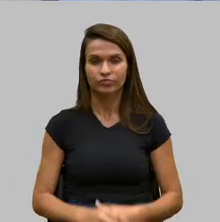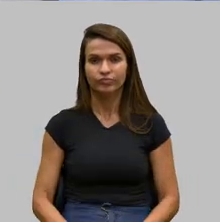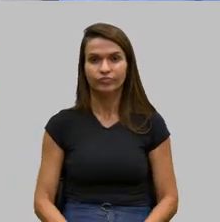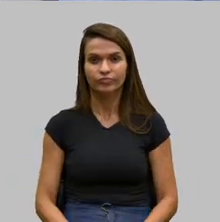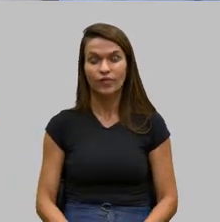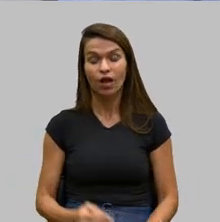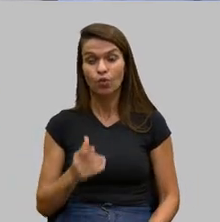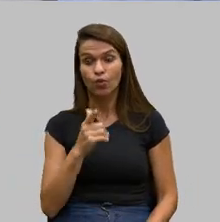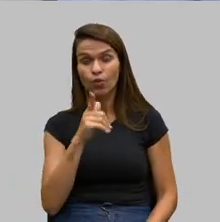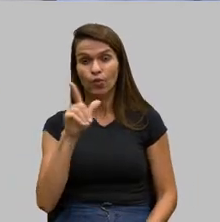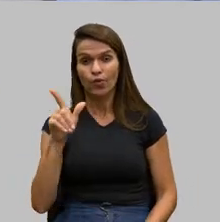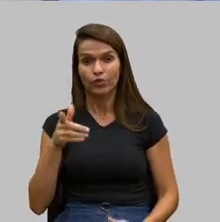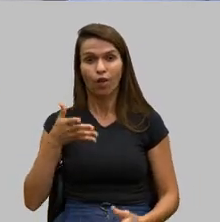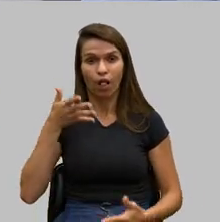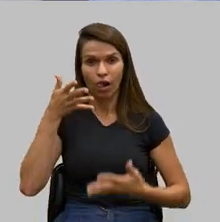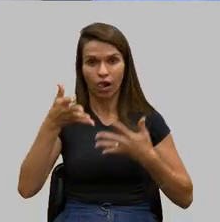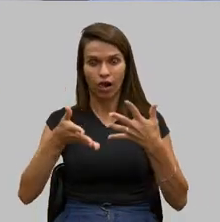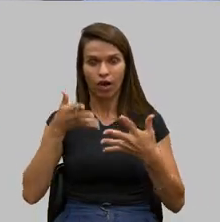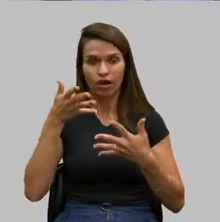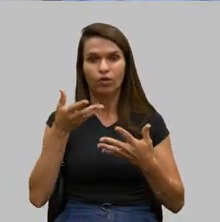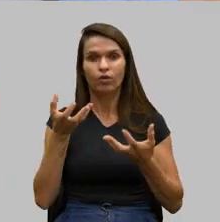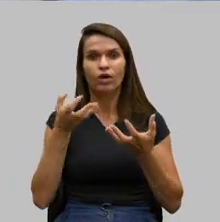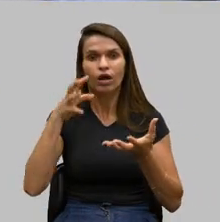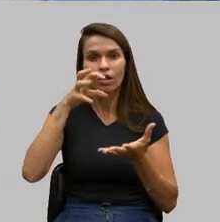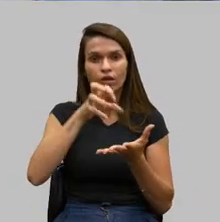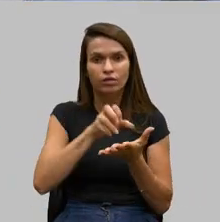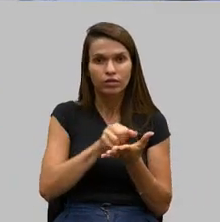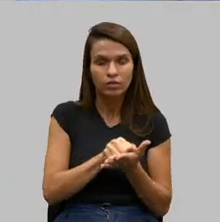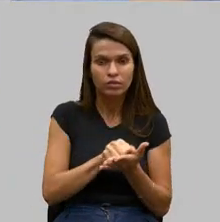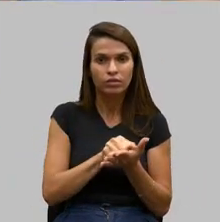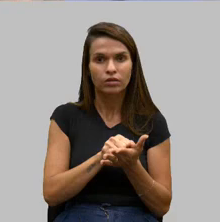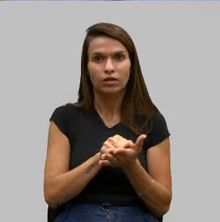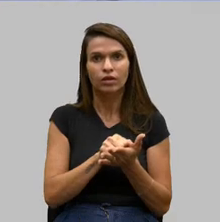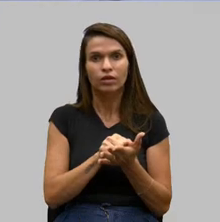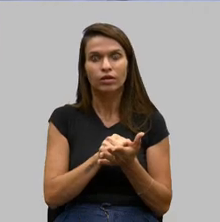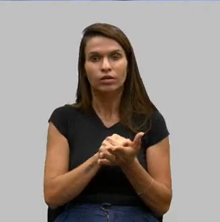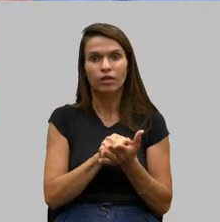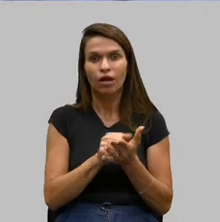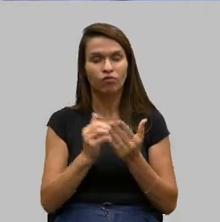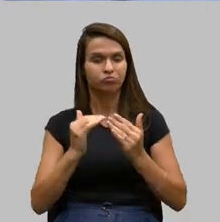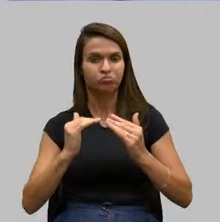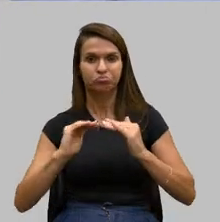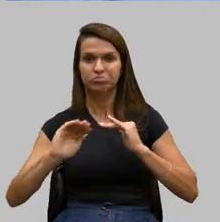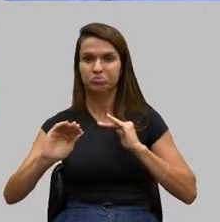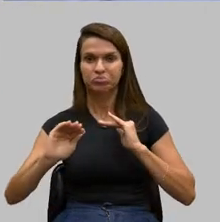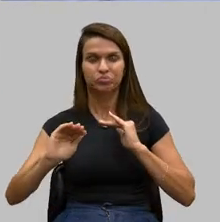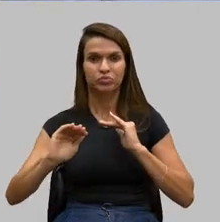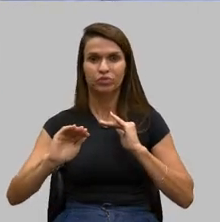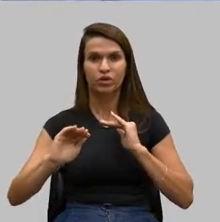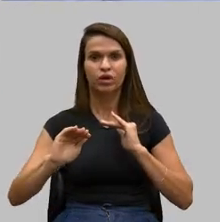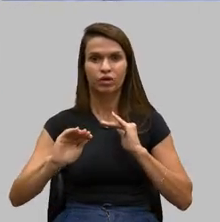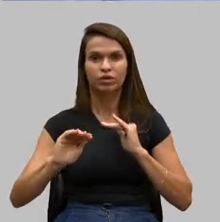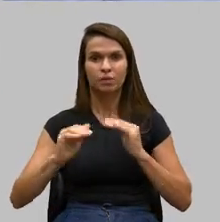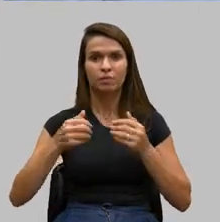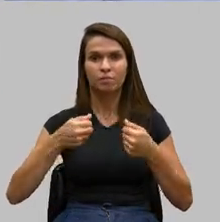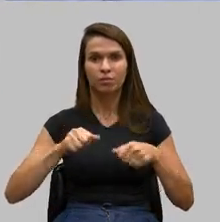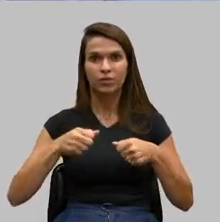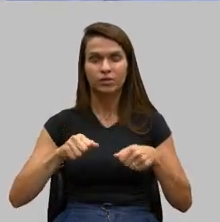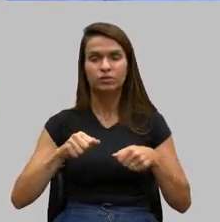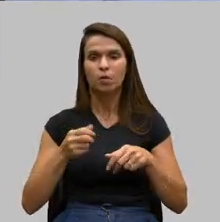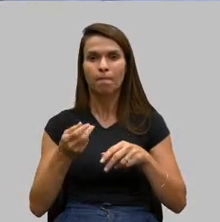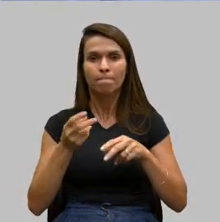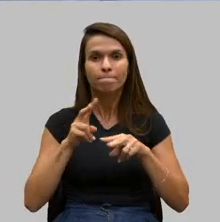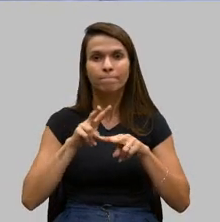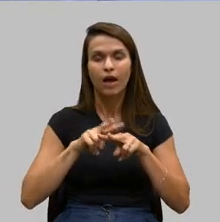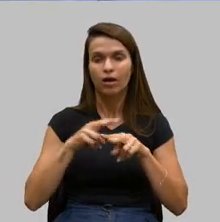orador eu quero deixar aqui registrado que Caso haja entendimento né de que eh haja necessidade de uma pausa para um